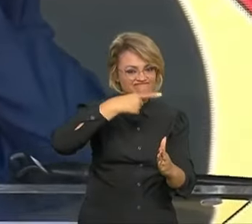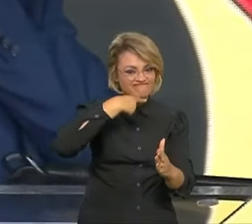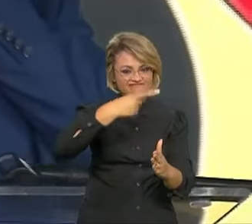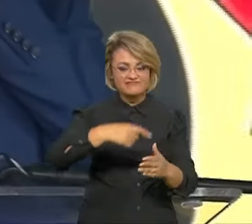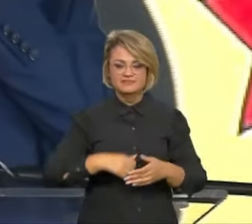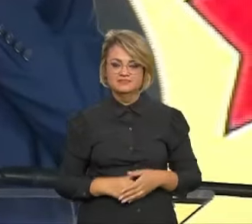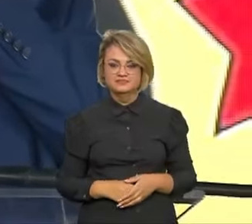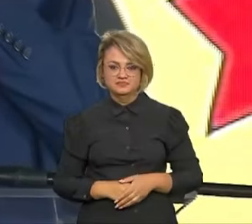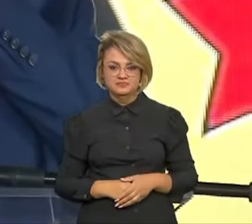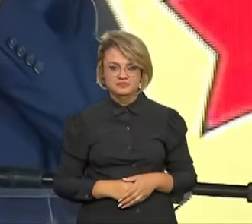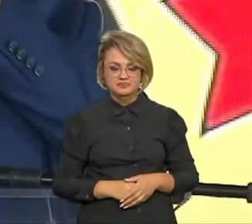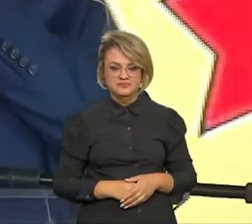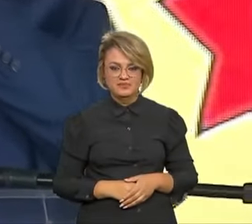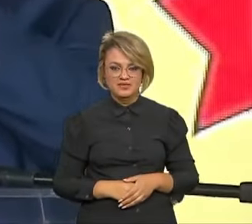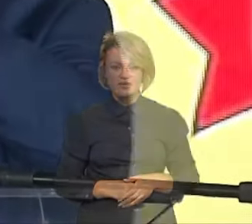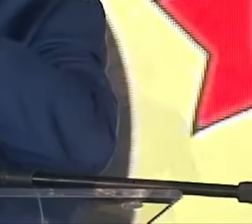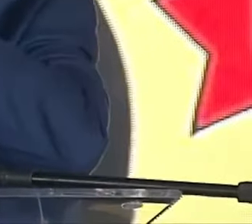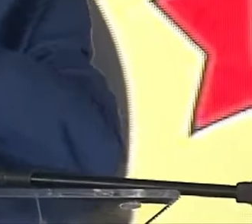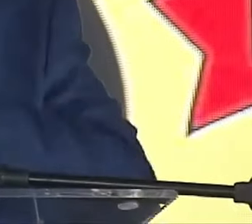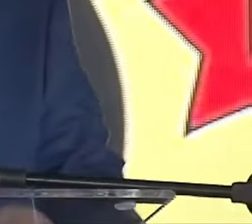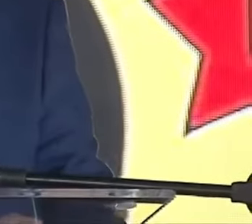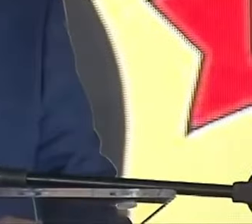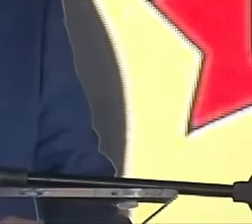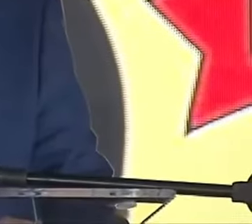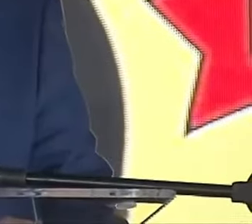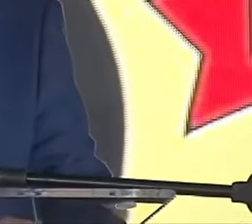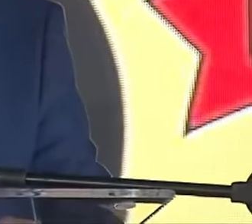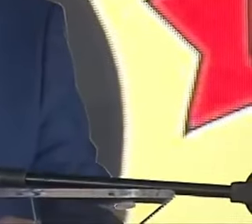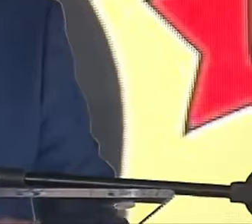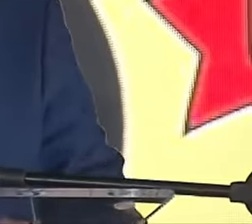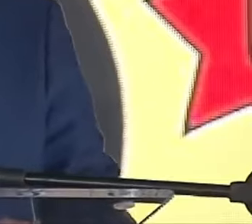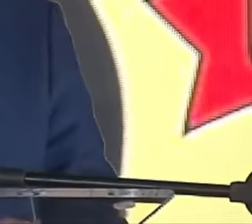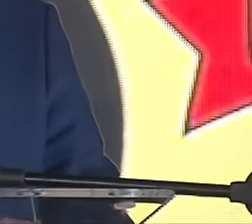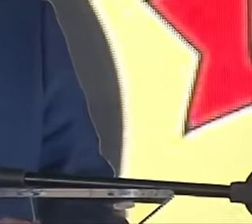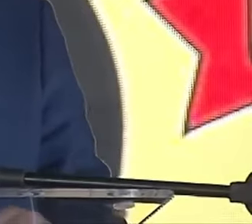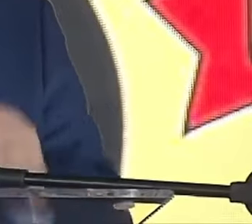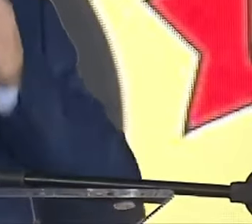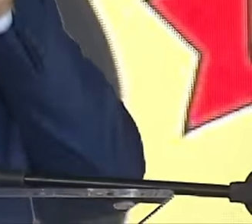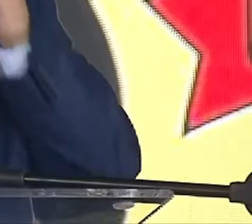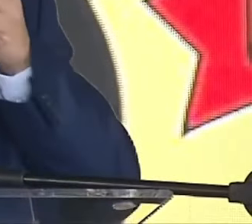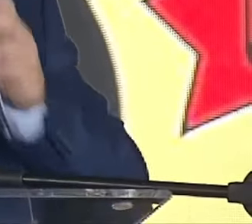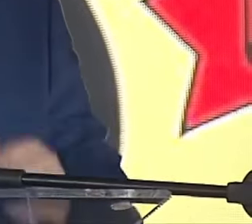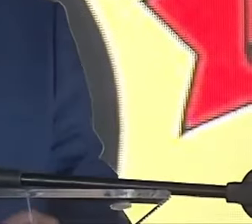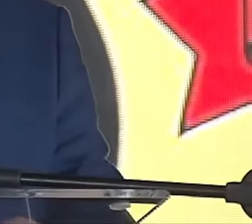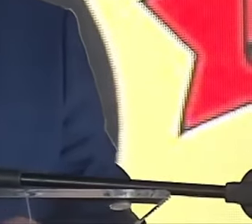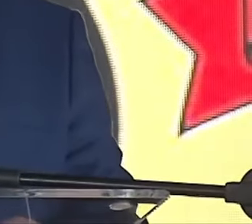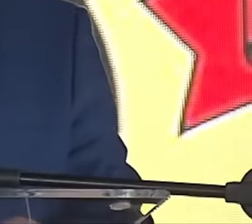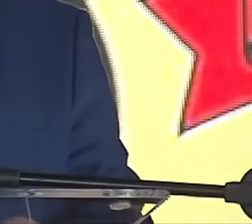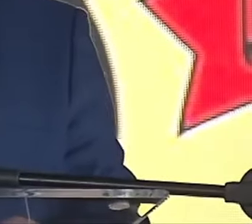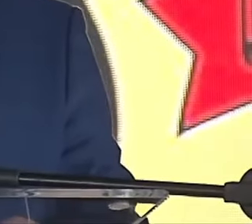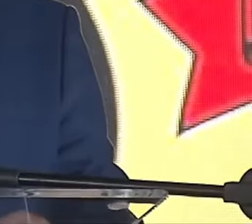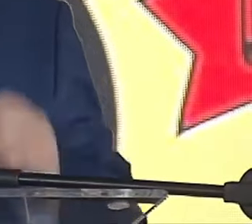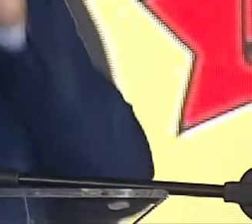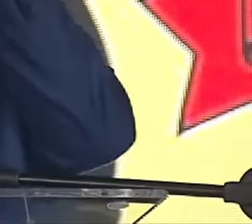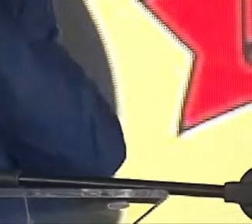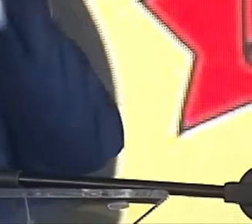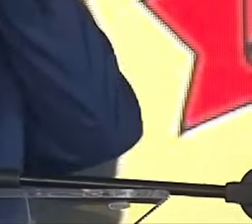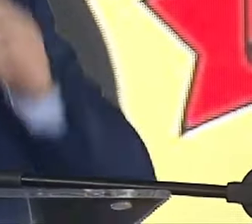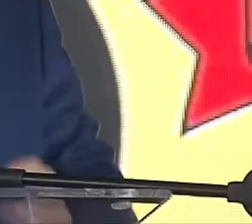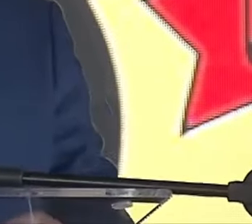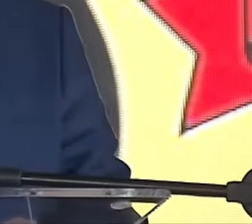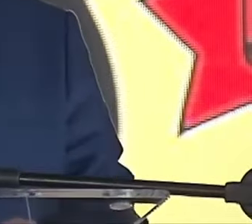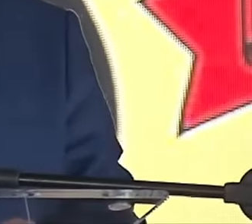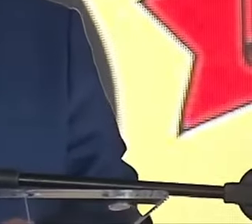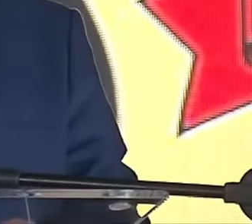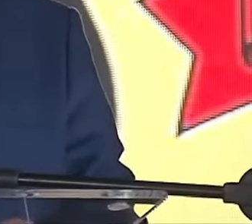sentinela. As senhoras e os senhores são doravante sentinelas da lei,